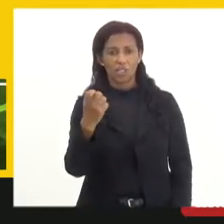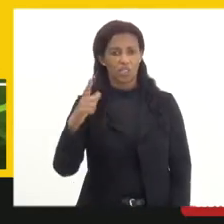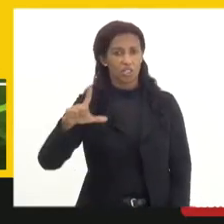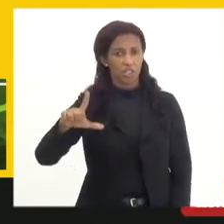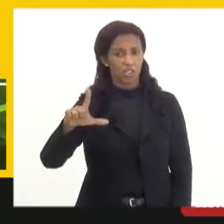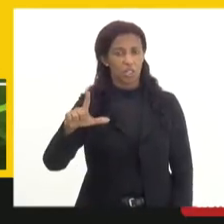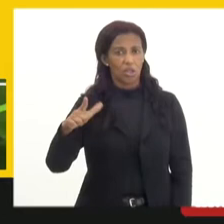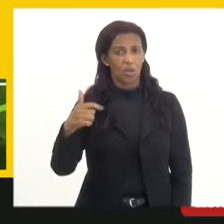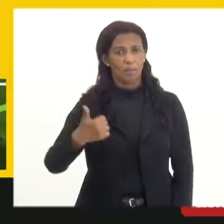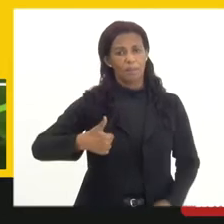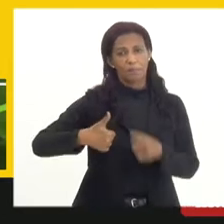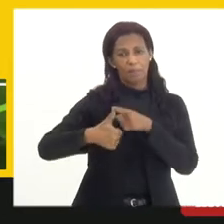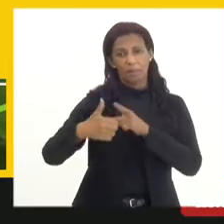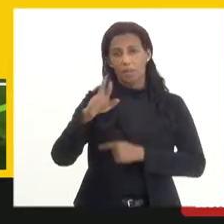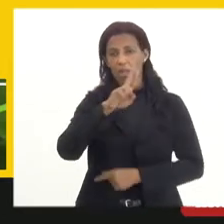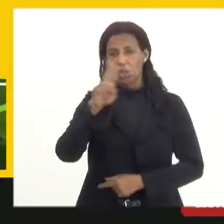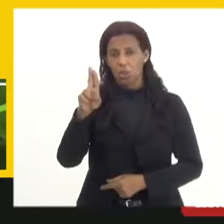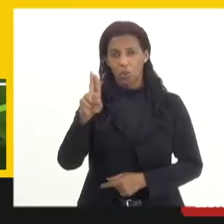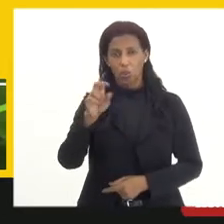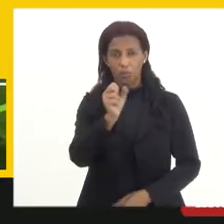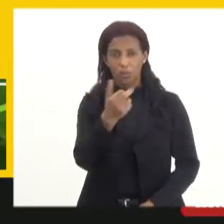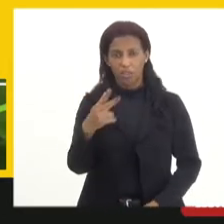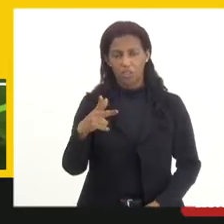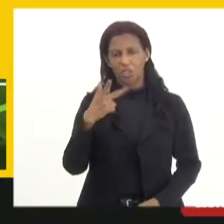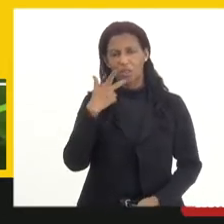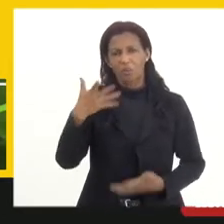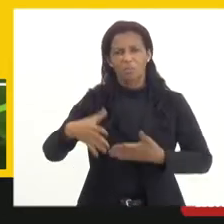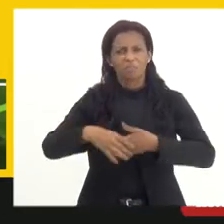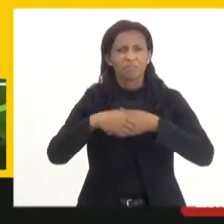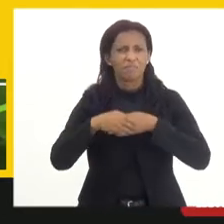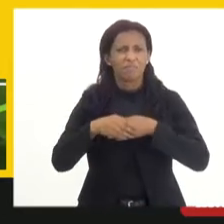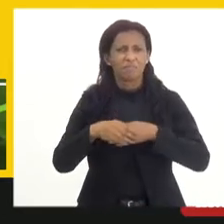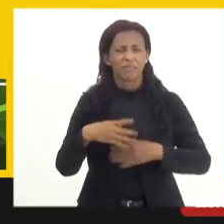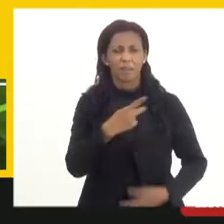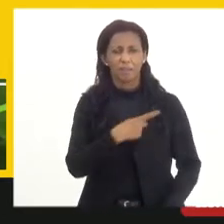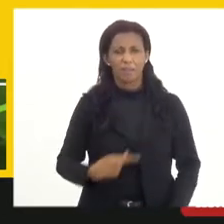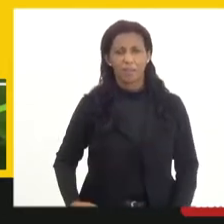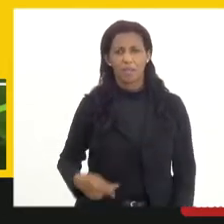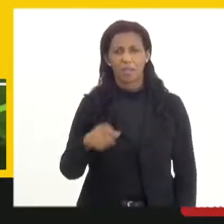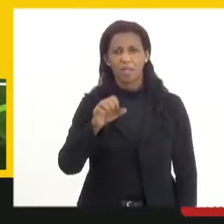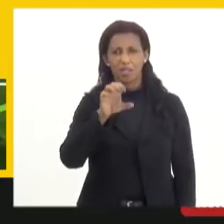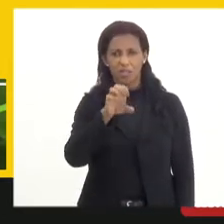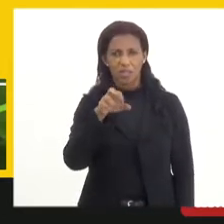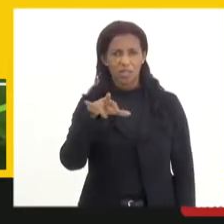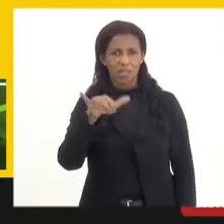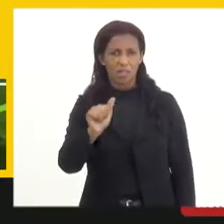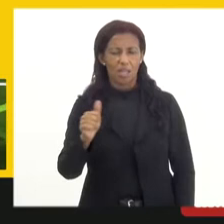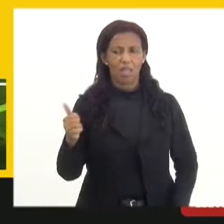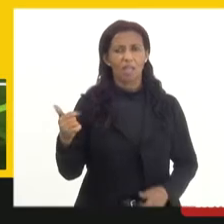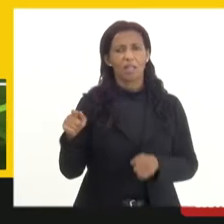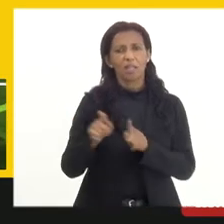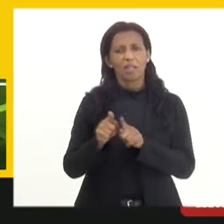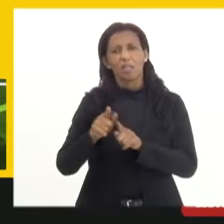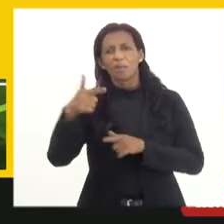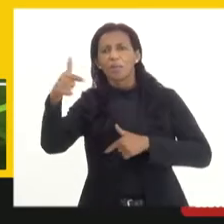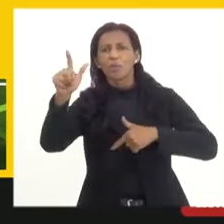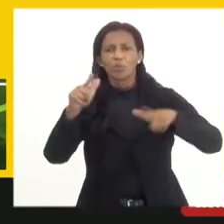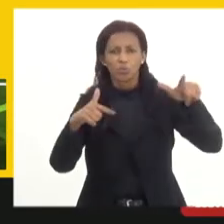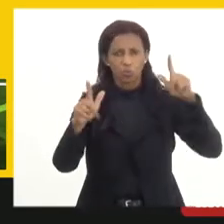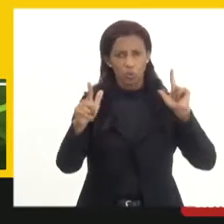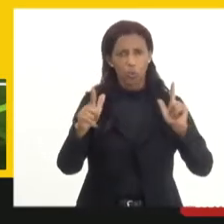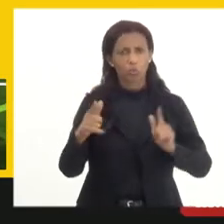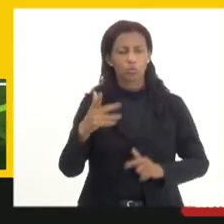Primeiramente, em nome da Shell, gostaria de saudar aí a presidente dessa comissão, a deputada Célia Jordão, e as demais autoridades